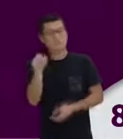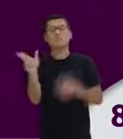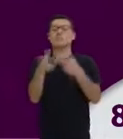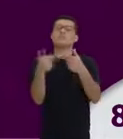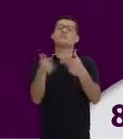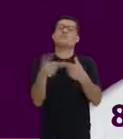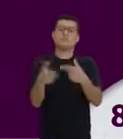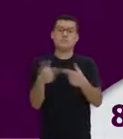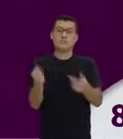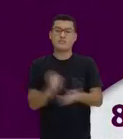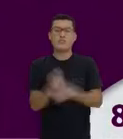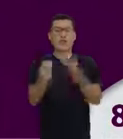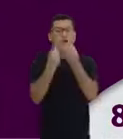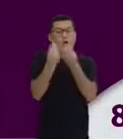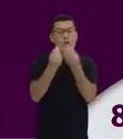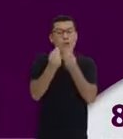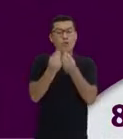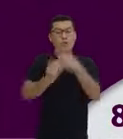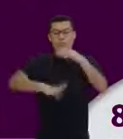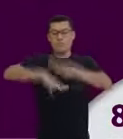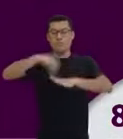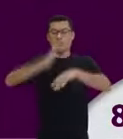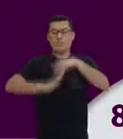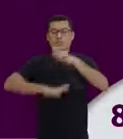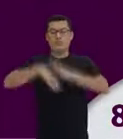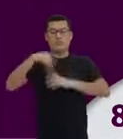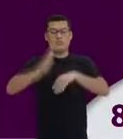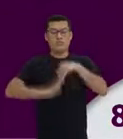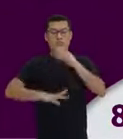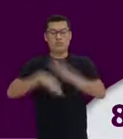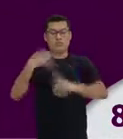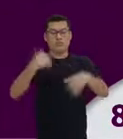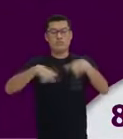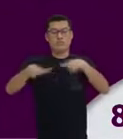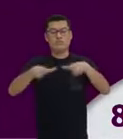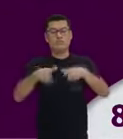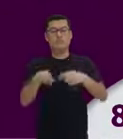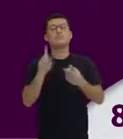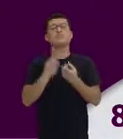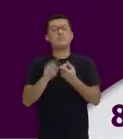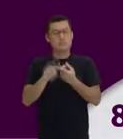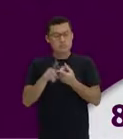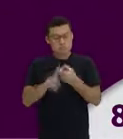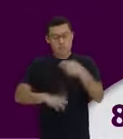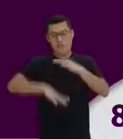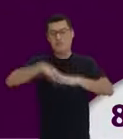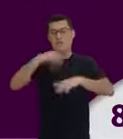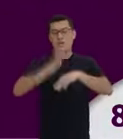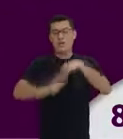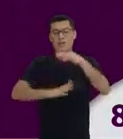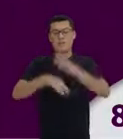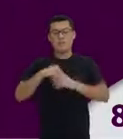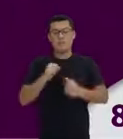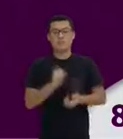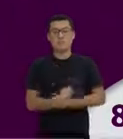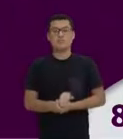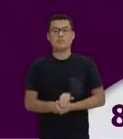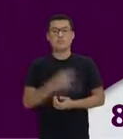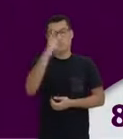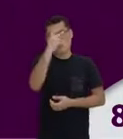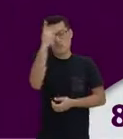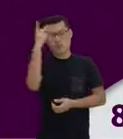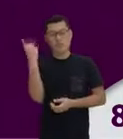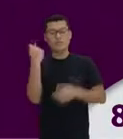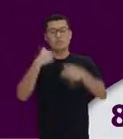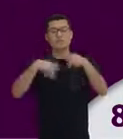também serve como profissão né a música Ela vai ser uma profissão em que a pessoa